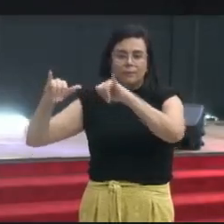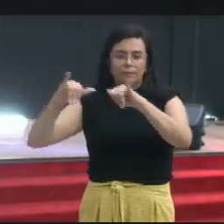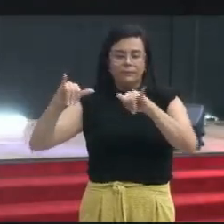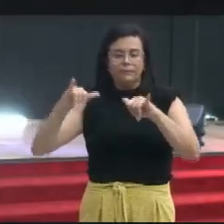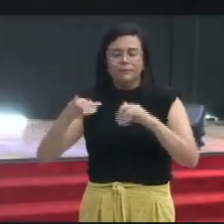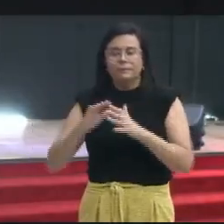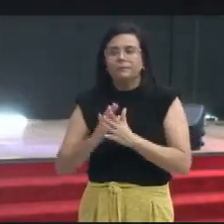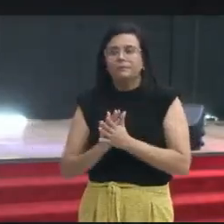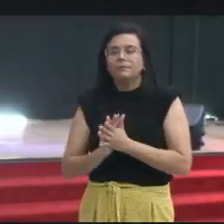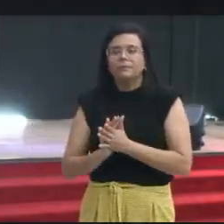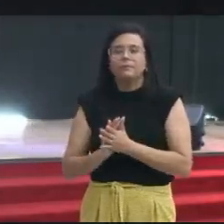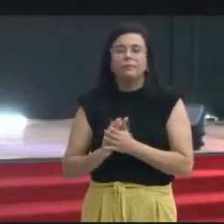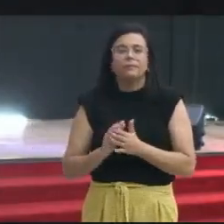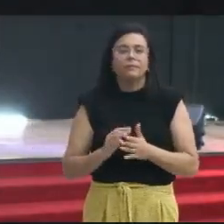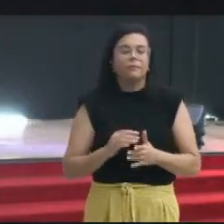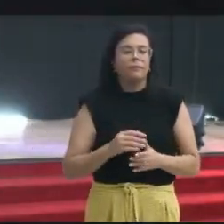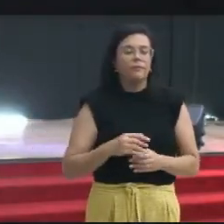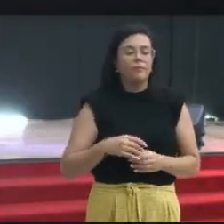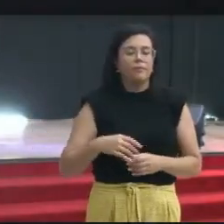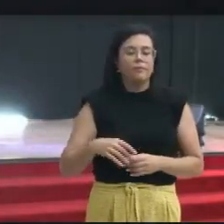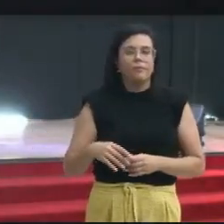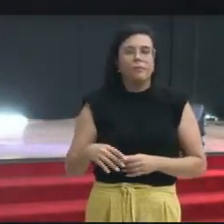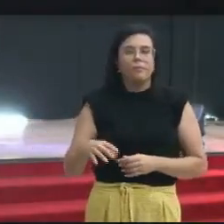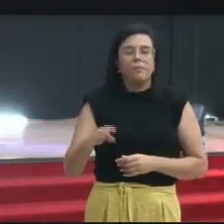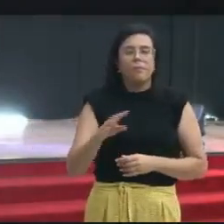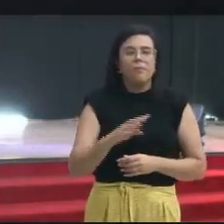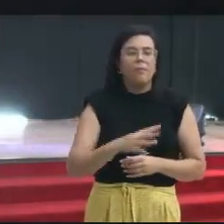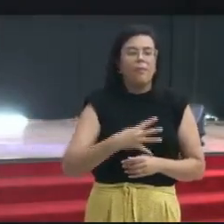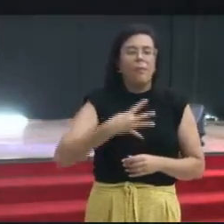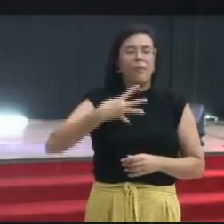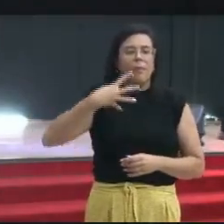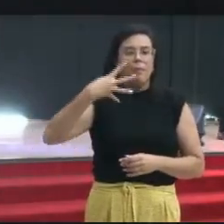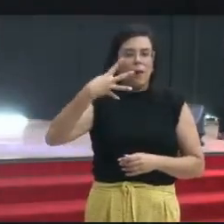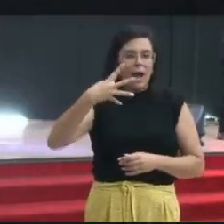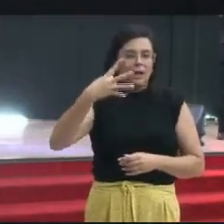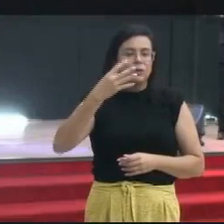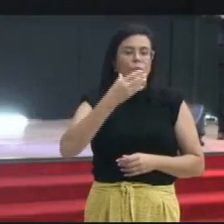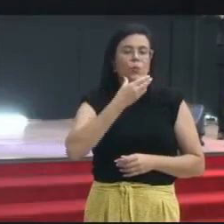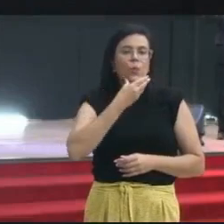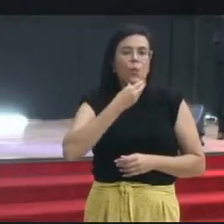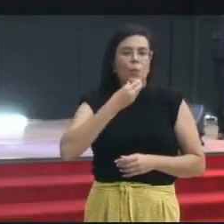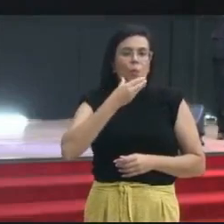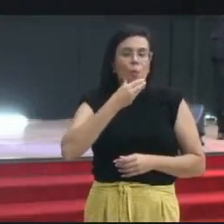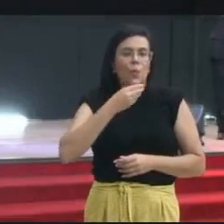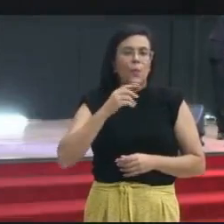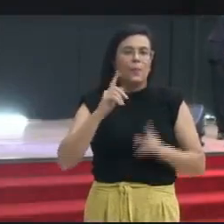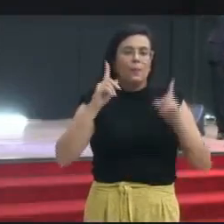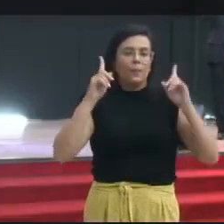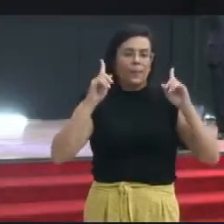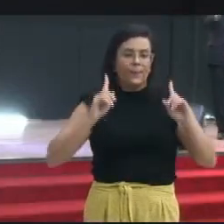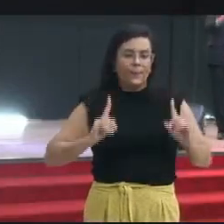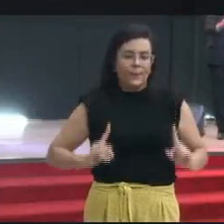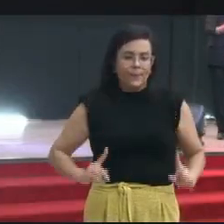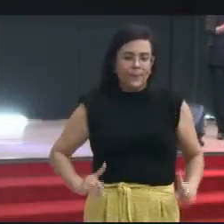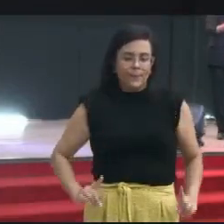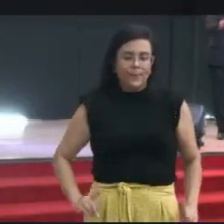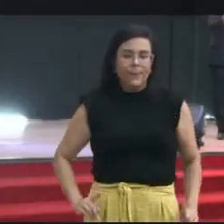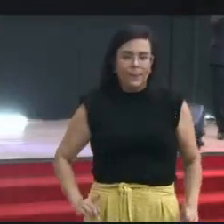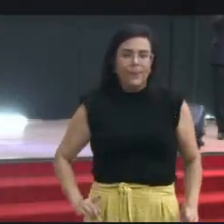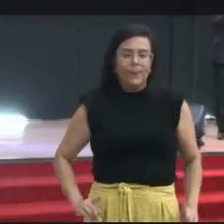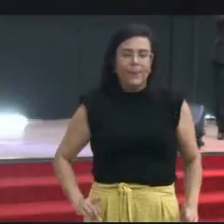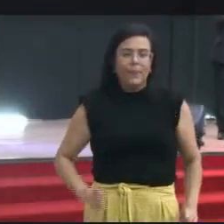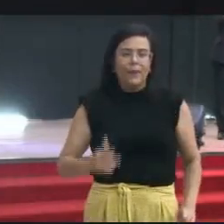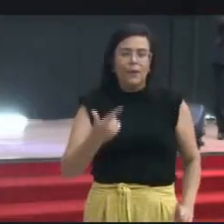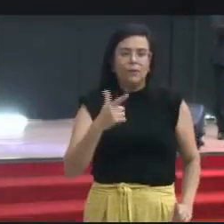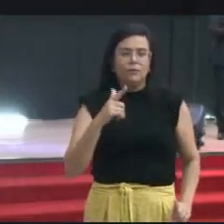4 homens que desceram um paralítico, abriram o telhado e não tinha lugar para entrar, e eles desceram aquele paralítico